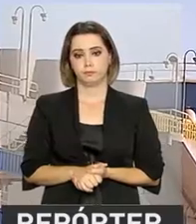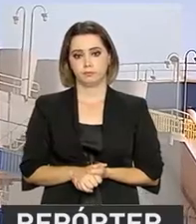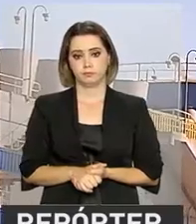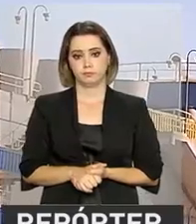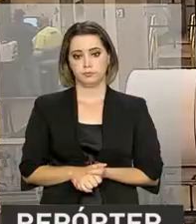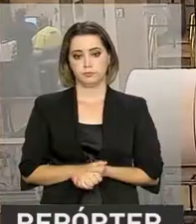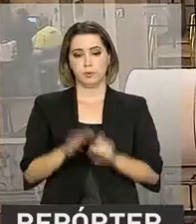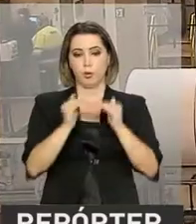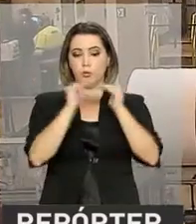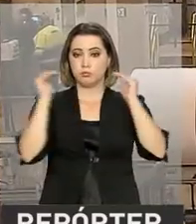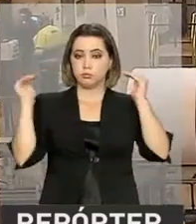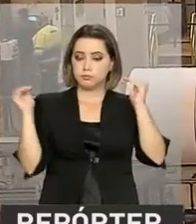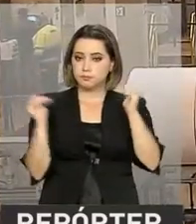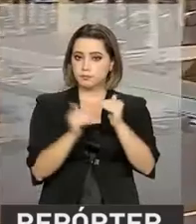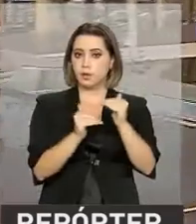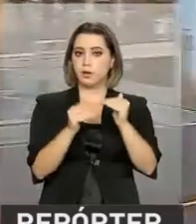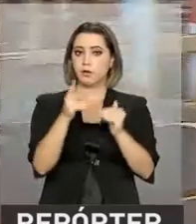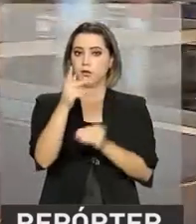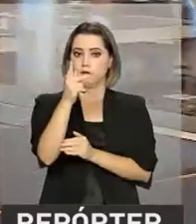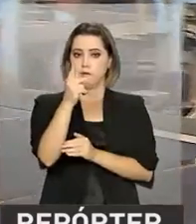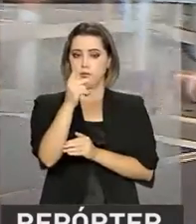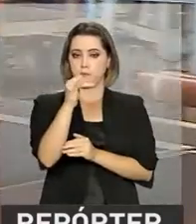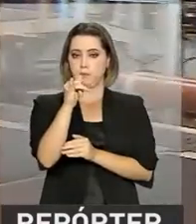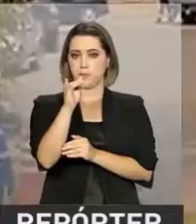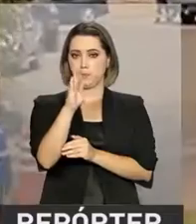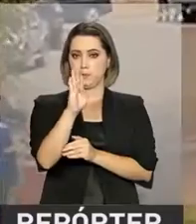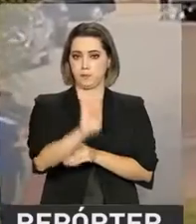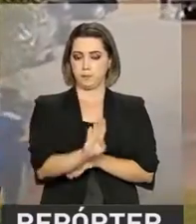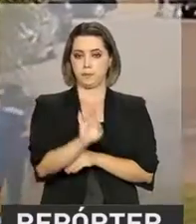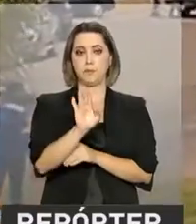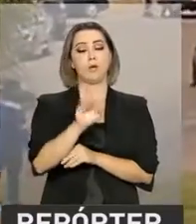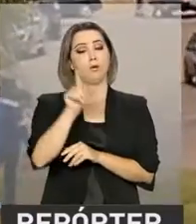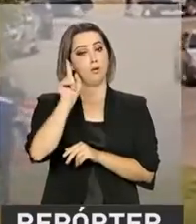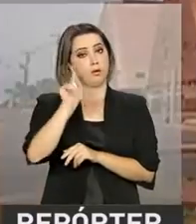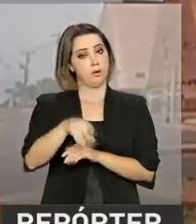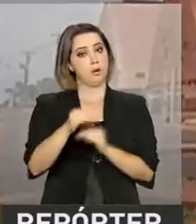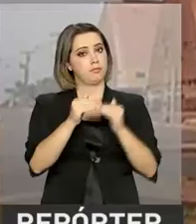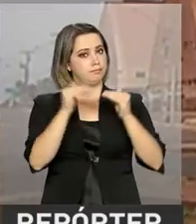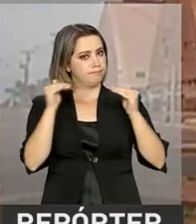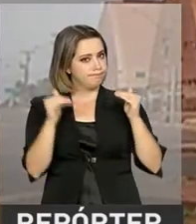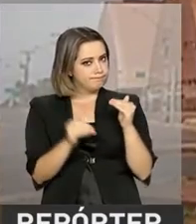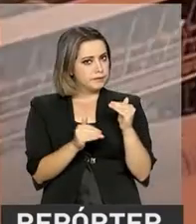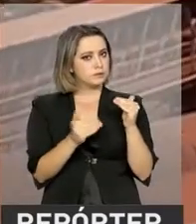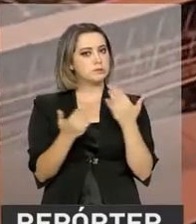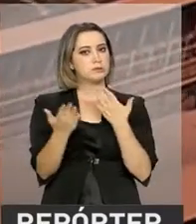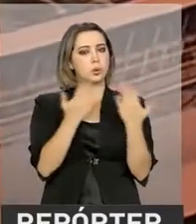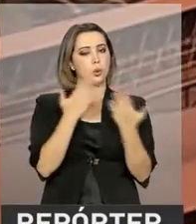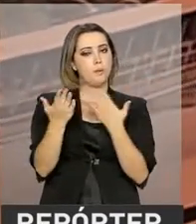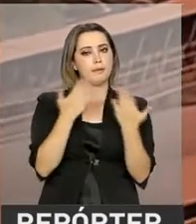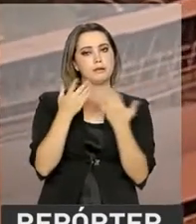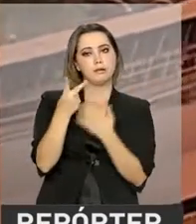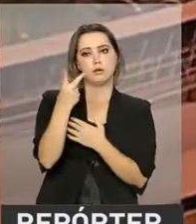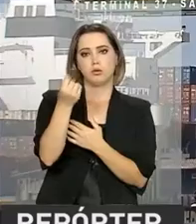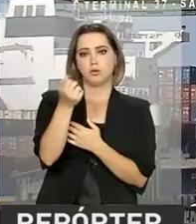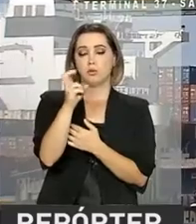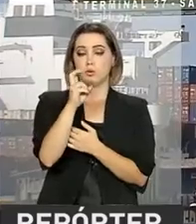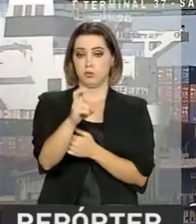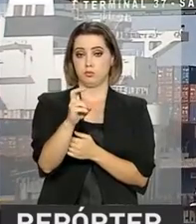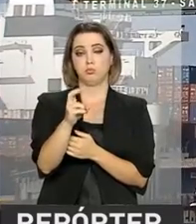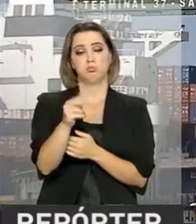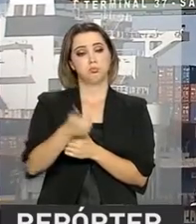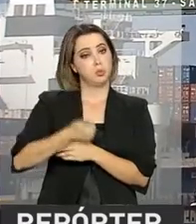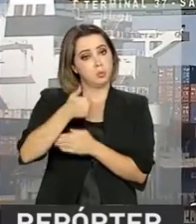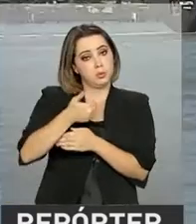a queda no produto interno bruto registrado no ano passado foi menor que a retração de 2015 ano em que a economia já havia